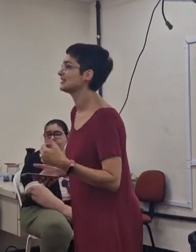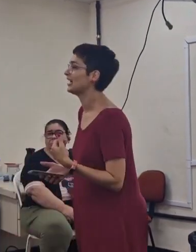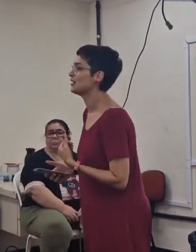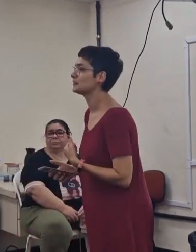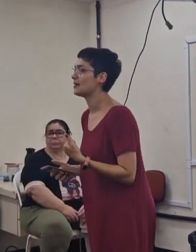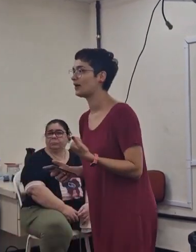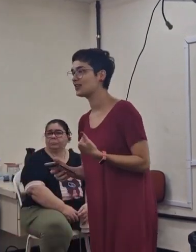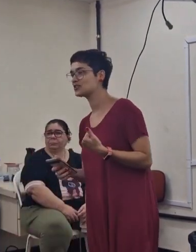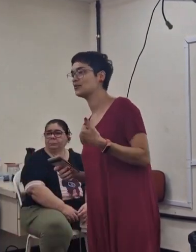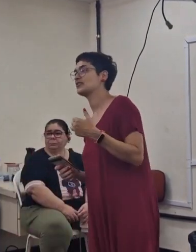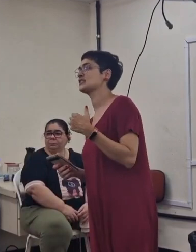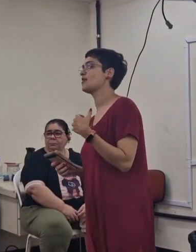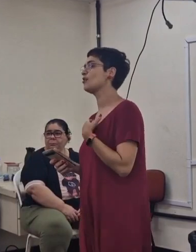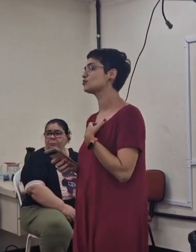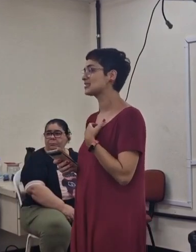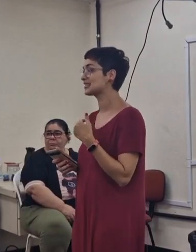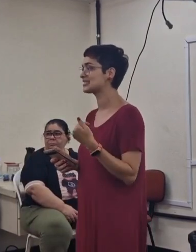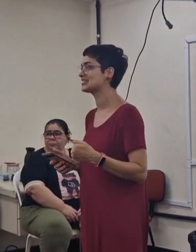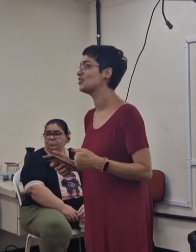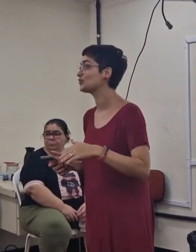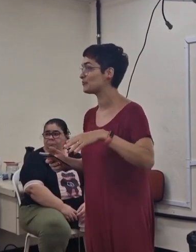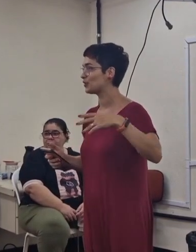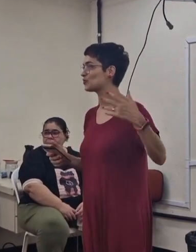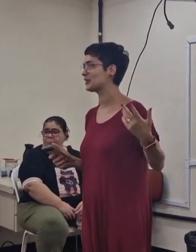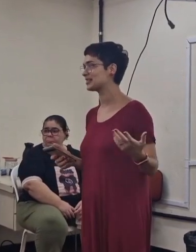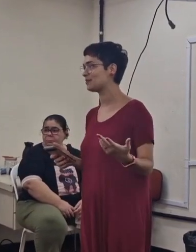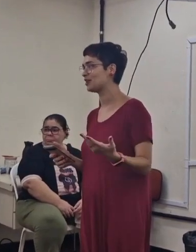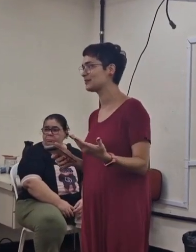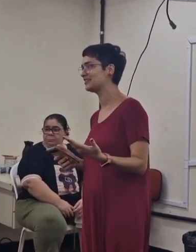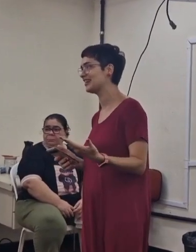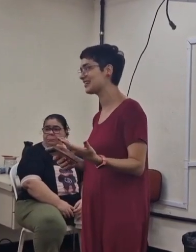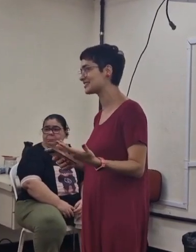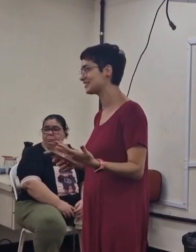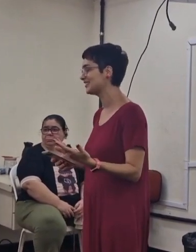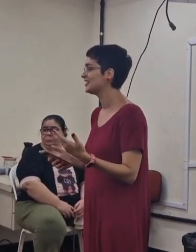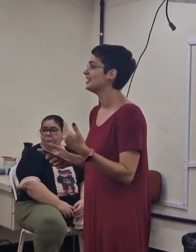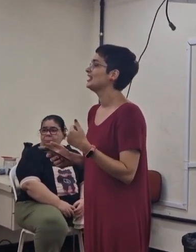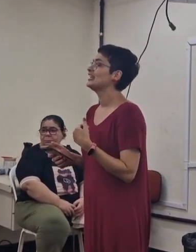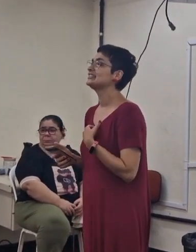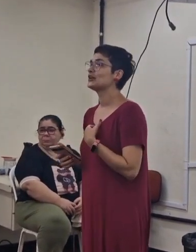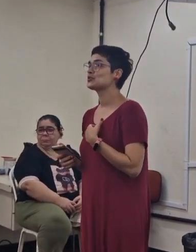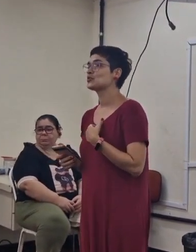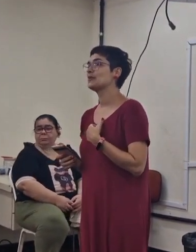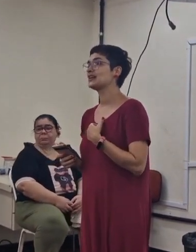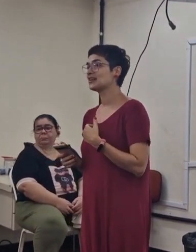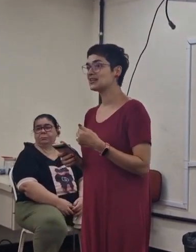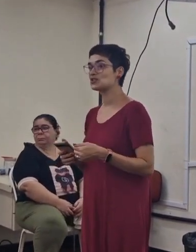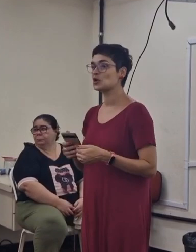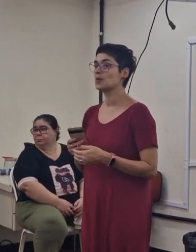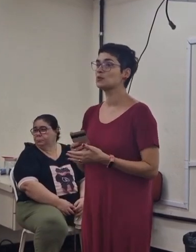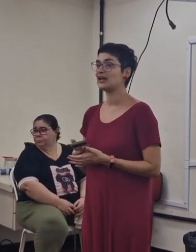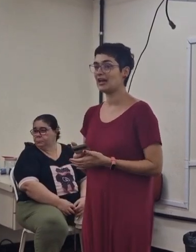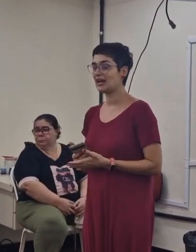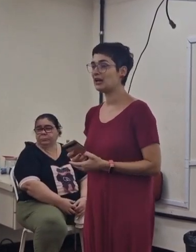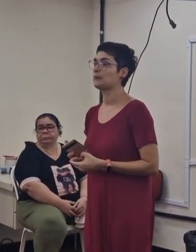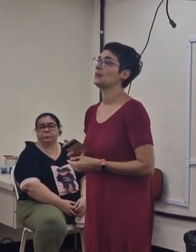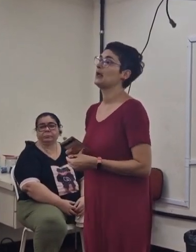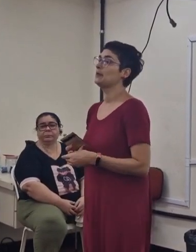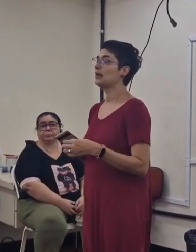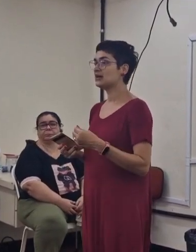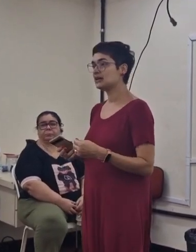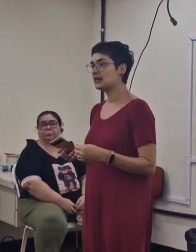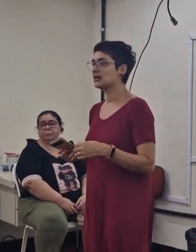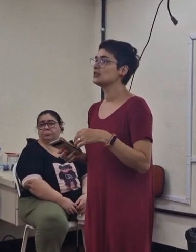Eu vou me apresentar rapidamente, vou fazer uma autodescrição e depois vou passar a bola para a Tereza. Então, eu sou Marina, eu sou uma